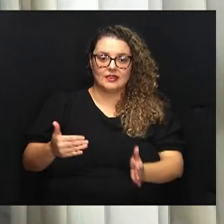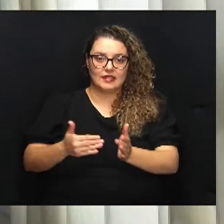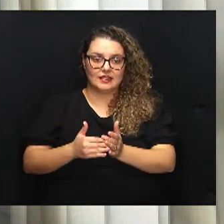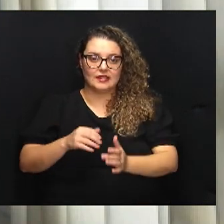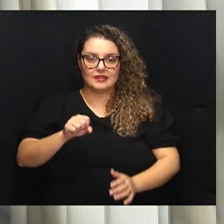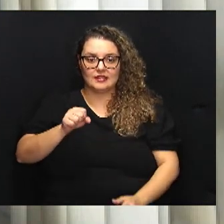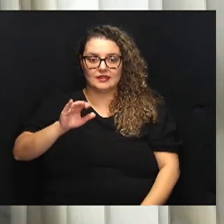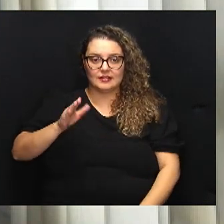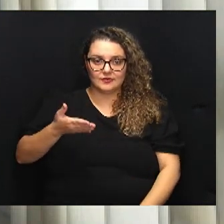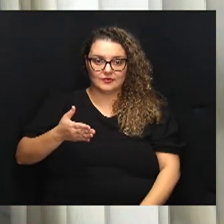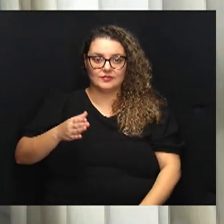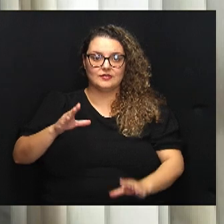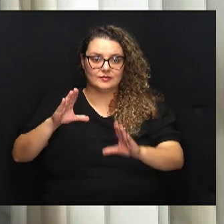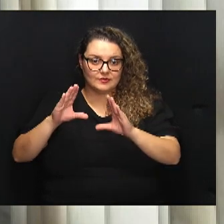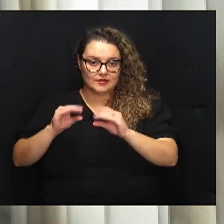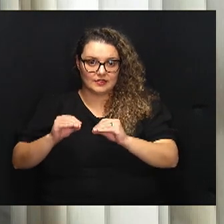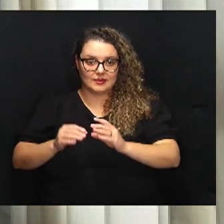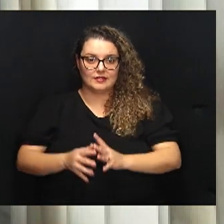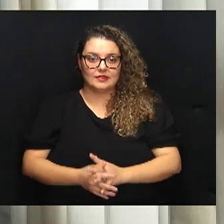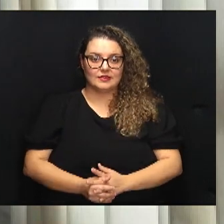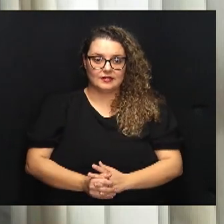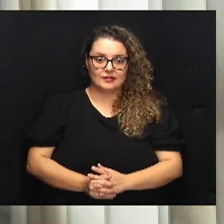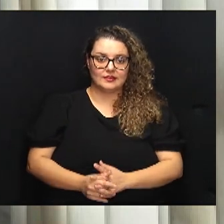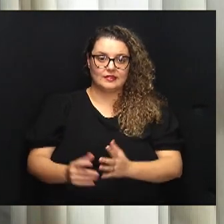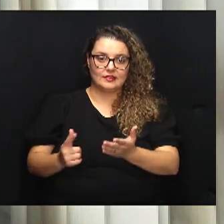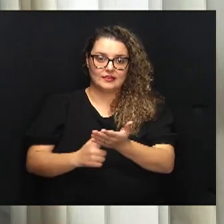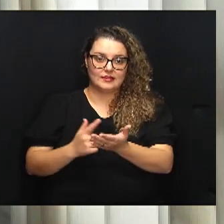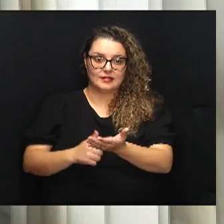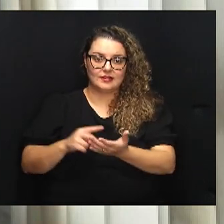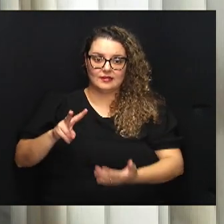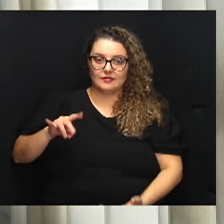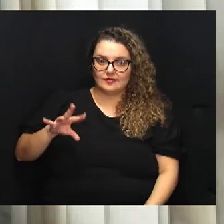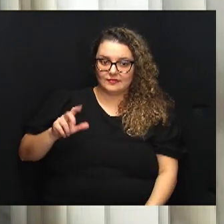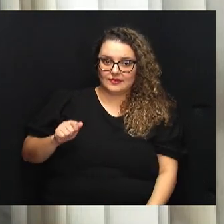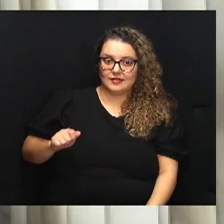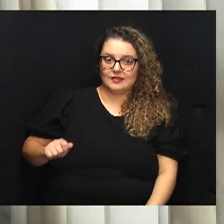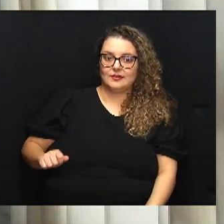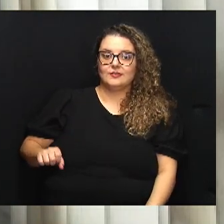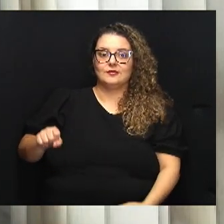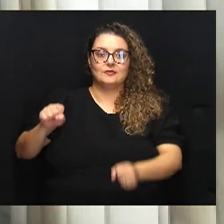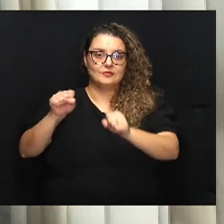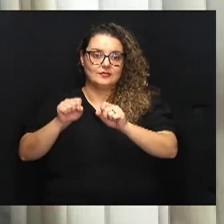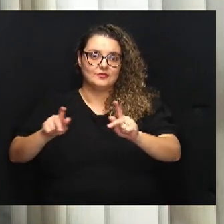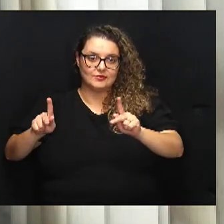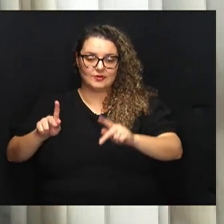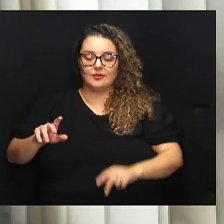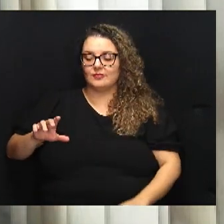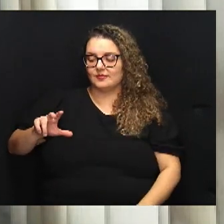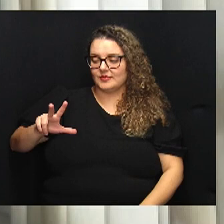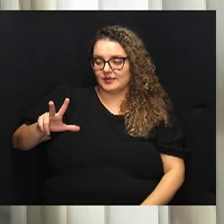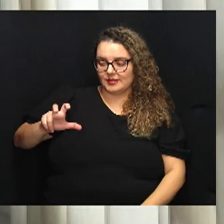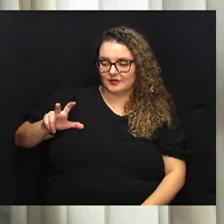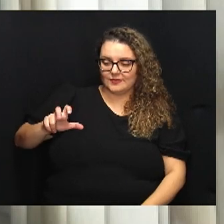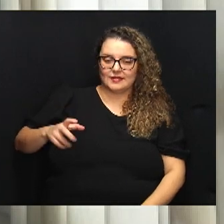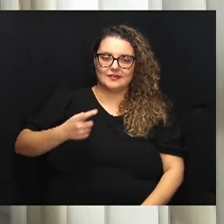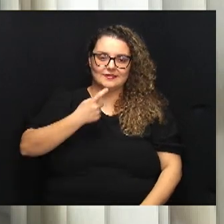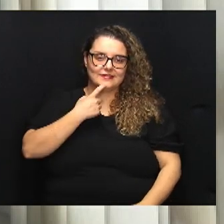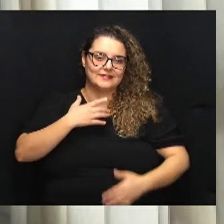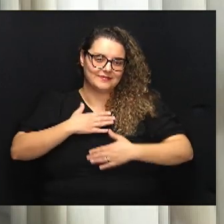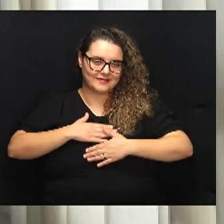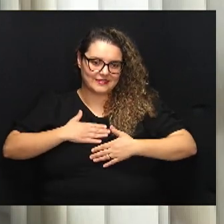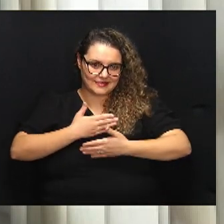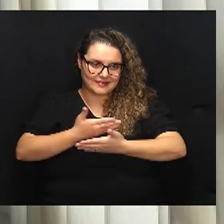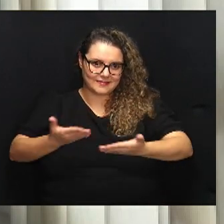8h30, né, da noite, na Livraria da Vila, no Shopping Guatemi Campinas. Vai ser um prazer receber todos lá,